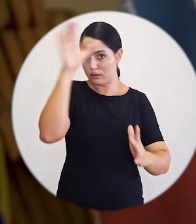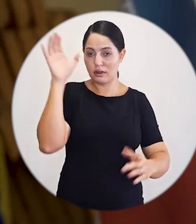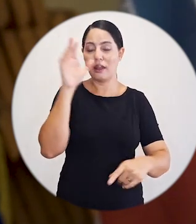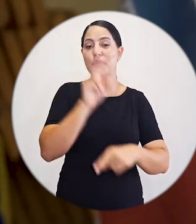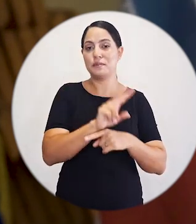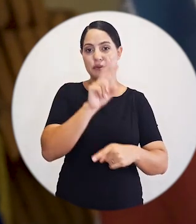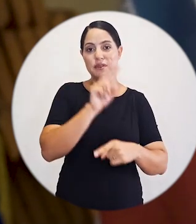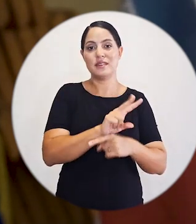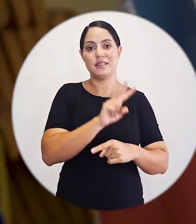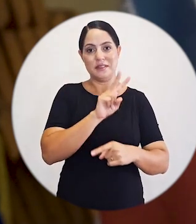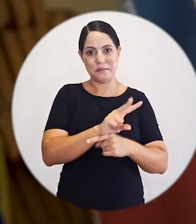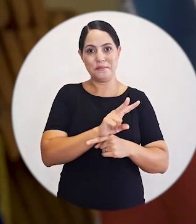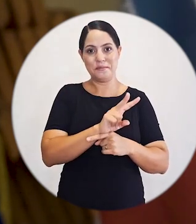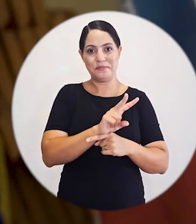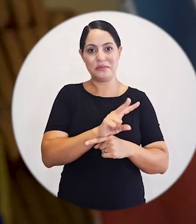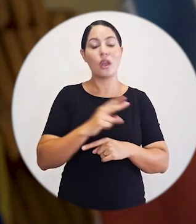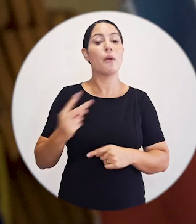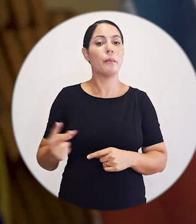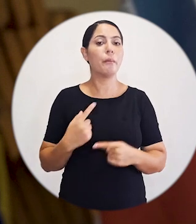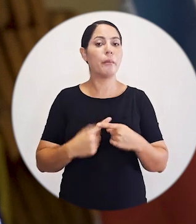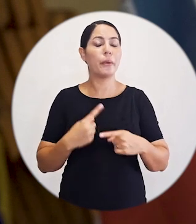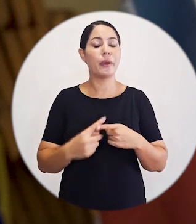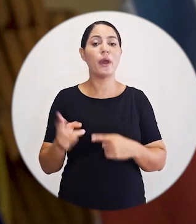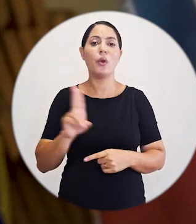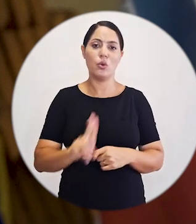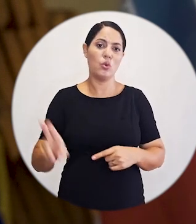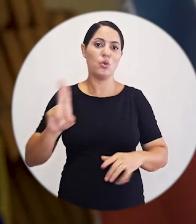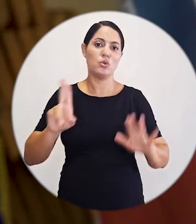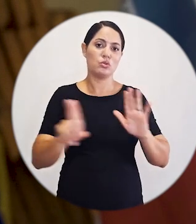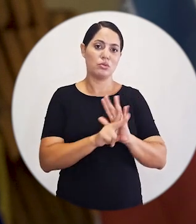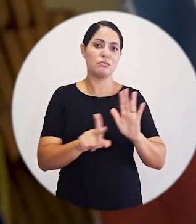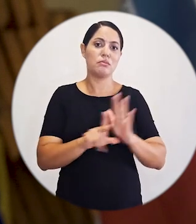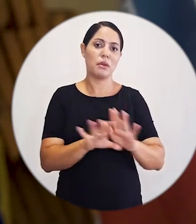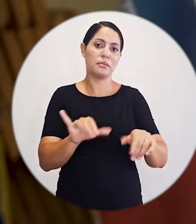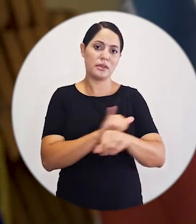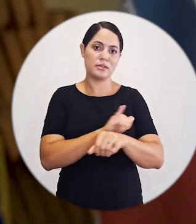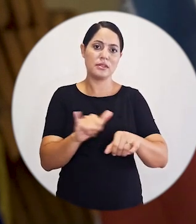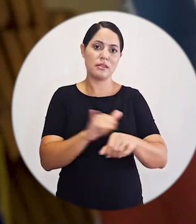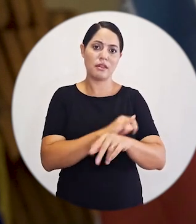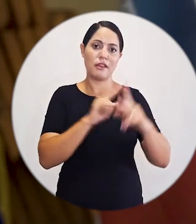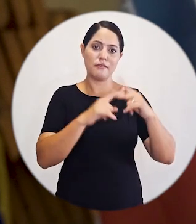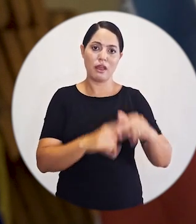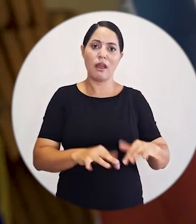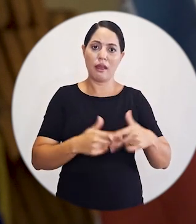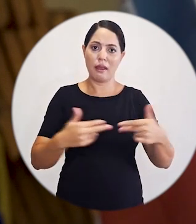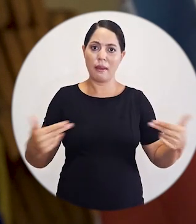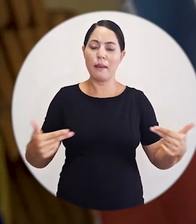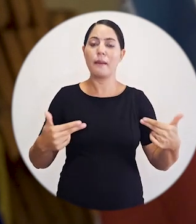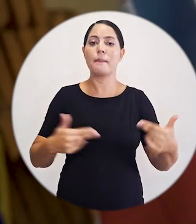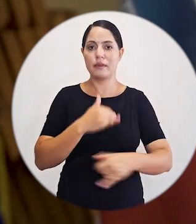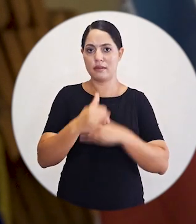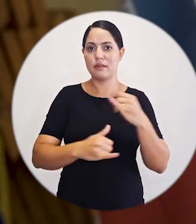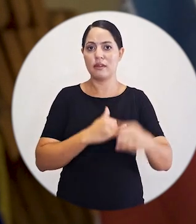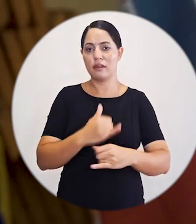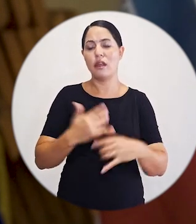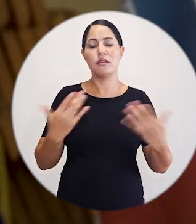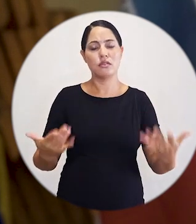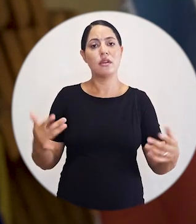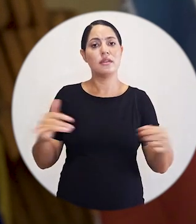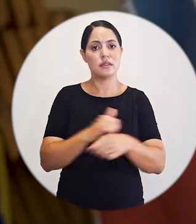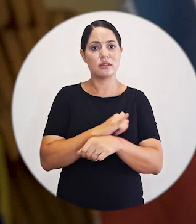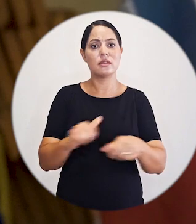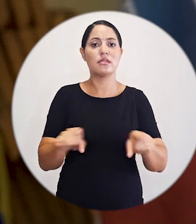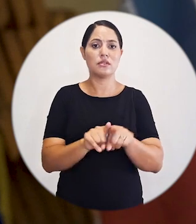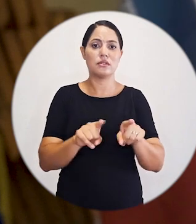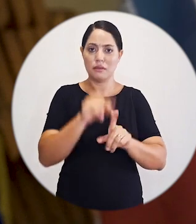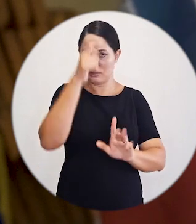dados do seu cliente, os seus próprios, o uso virtuoso dessa ferramenta e a adequação com a legislação de regência, principalmente essa busca